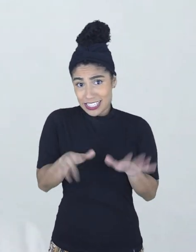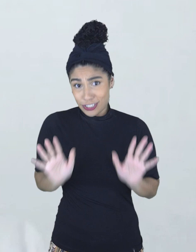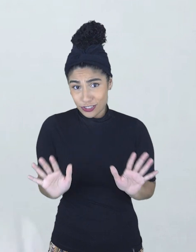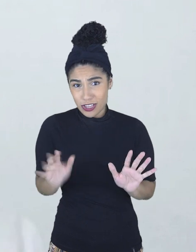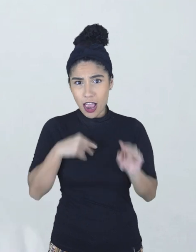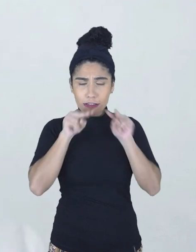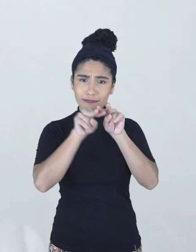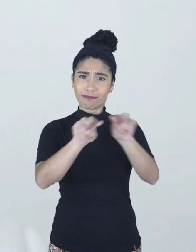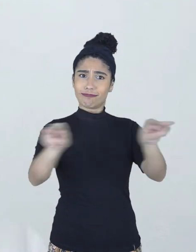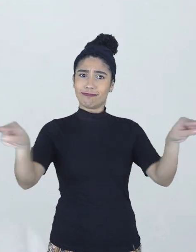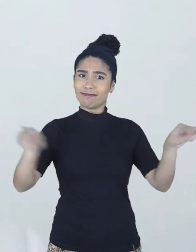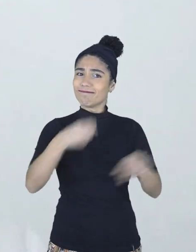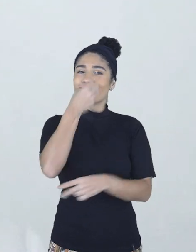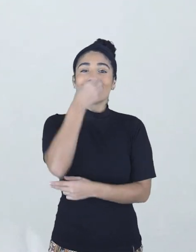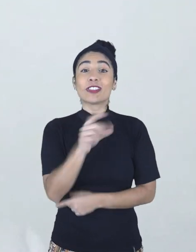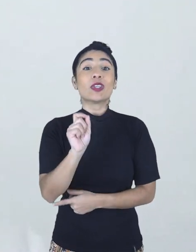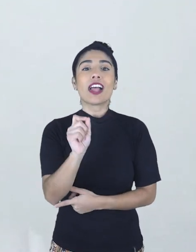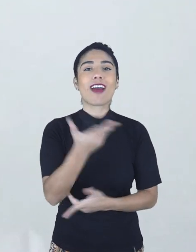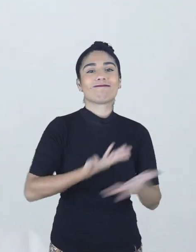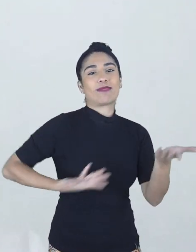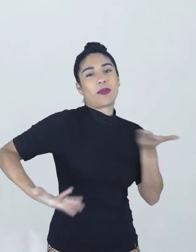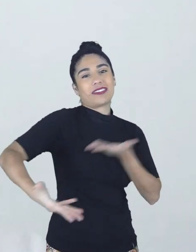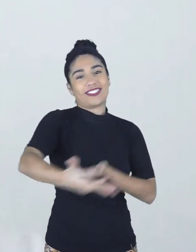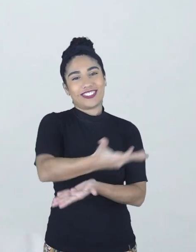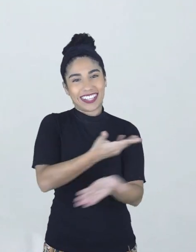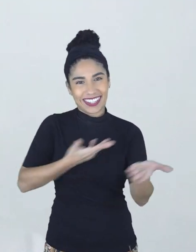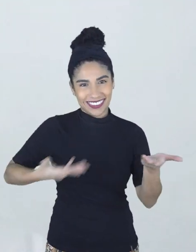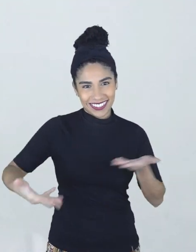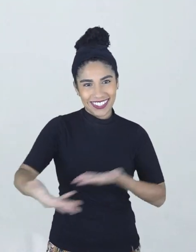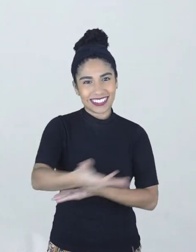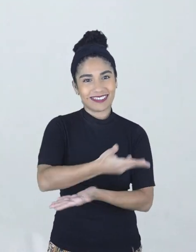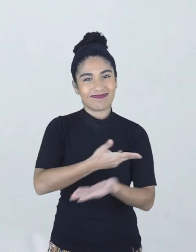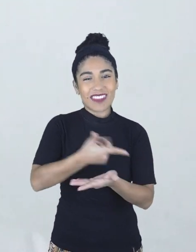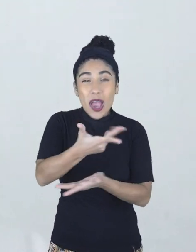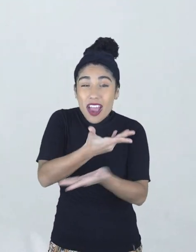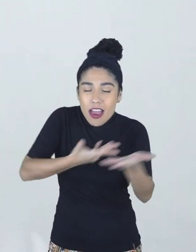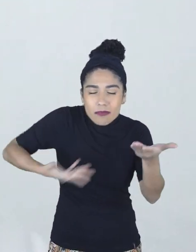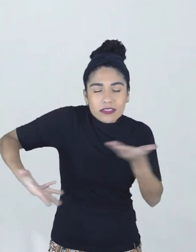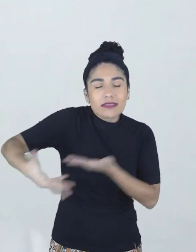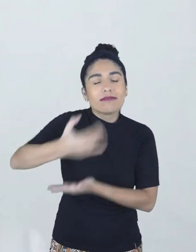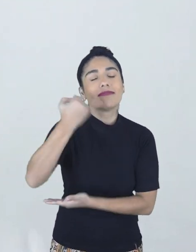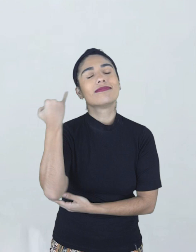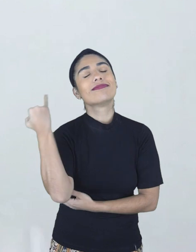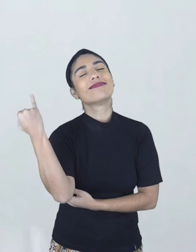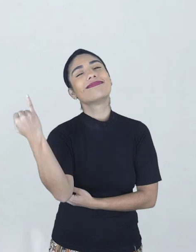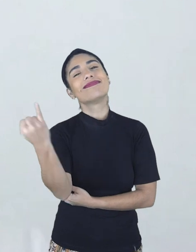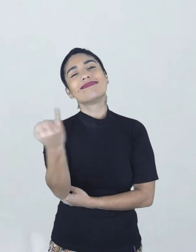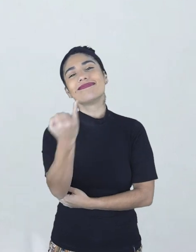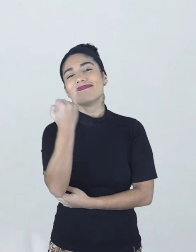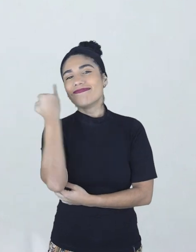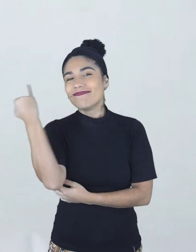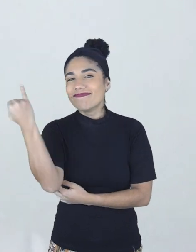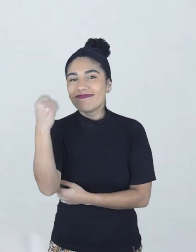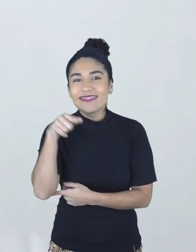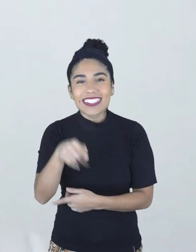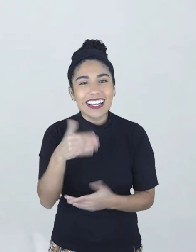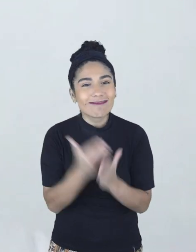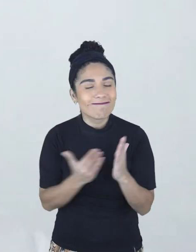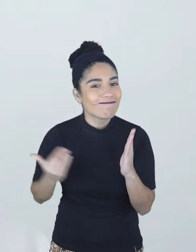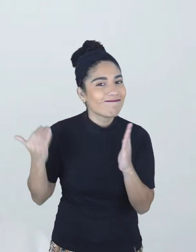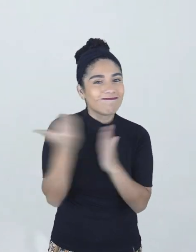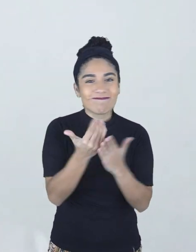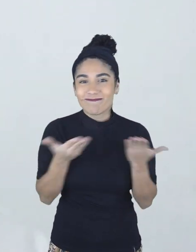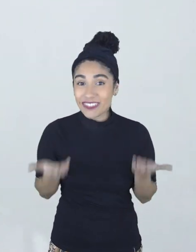dizer então tô olhando para o lado do bem é o compartilhar né Compartilhar extremamente importante